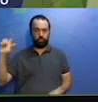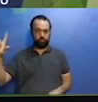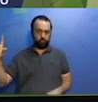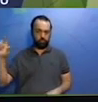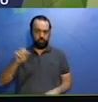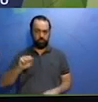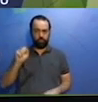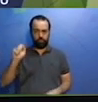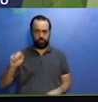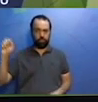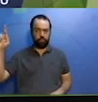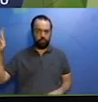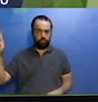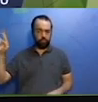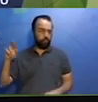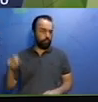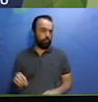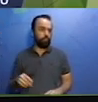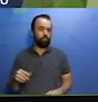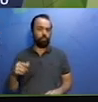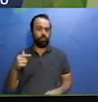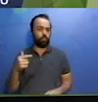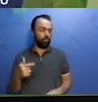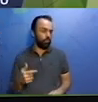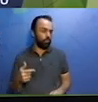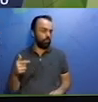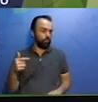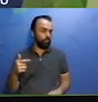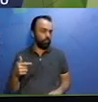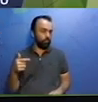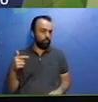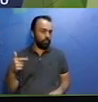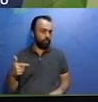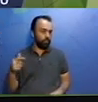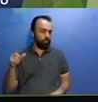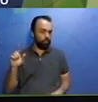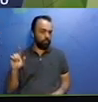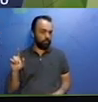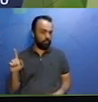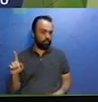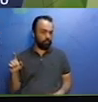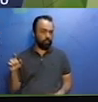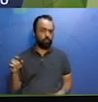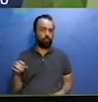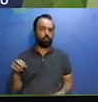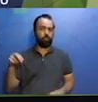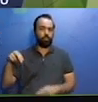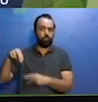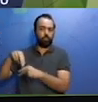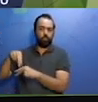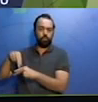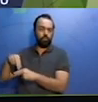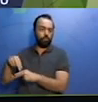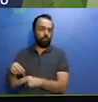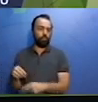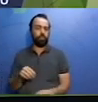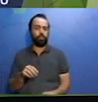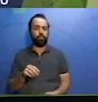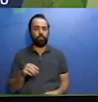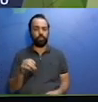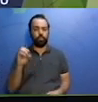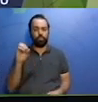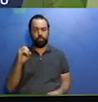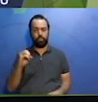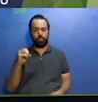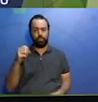de gás nitrogênio, 21% de gás oxigênio e 1% do gás tem vários gases